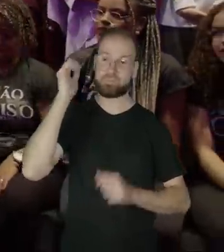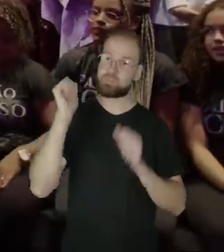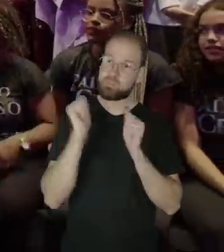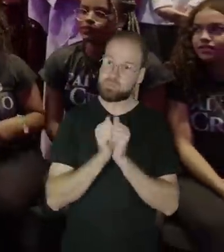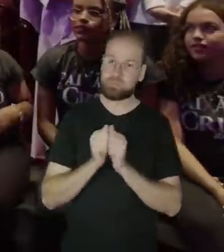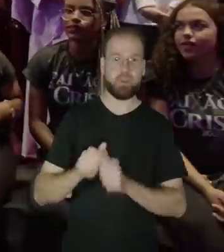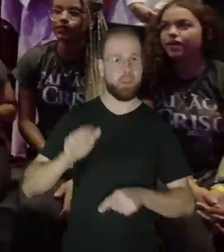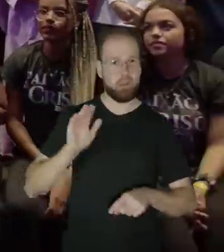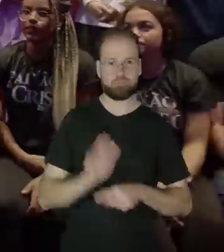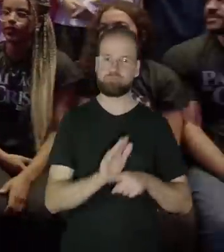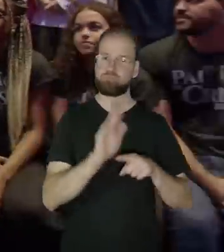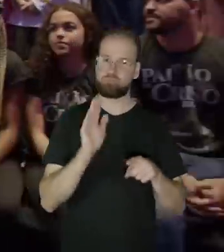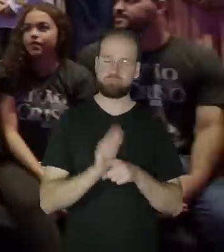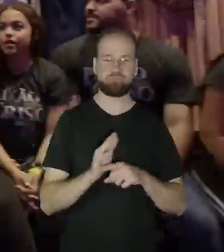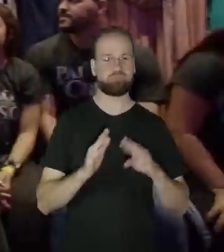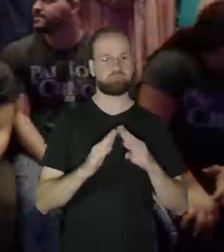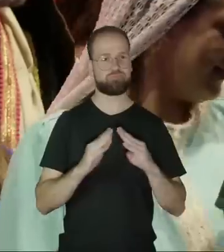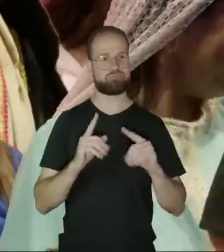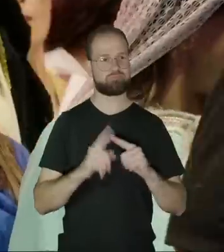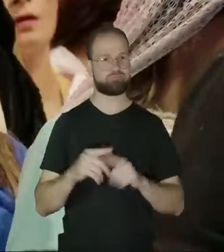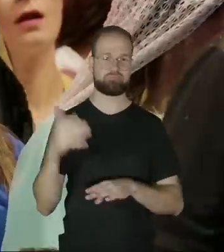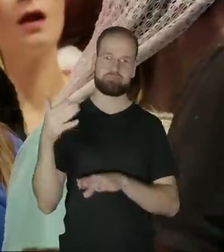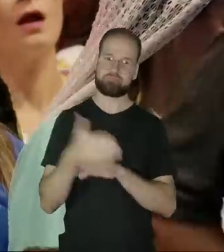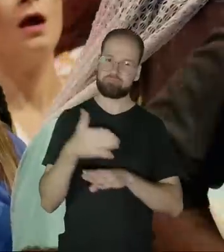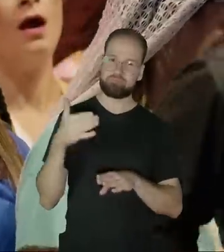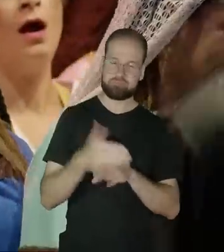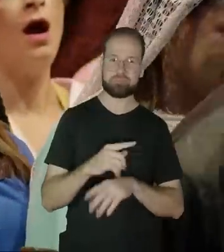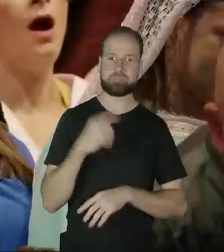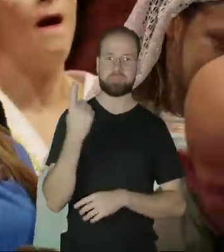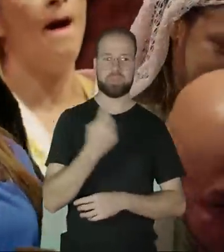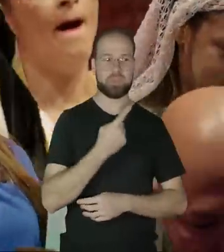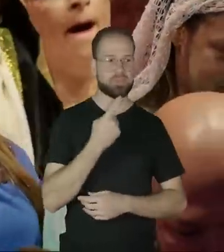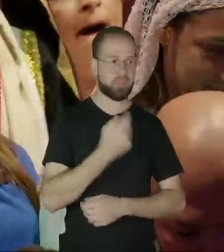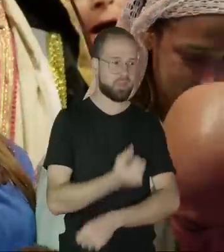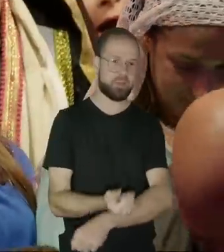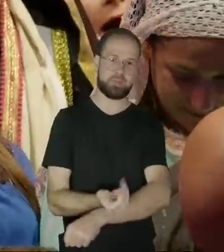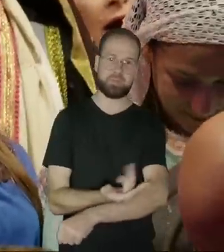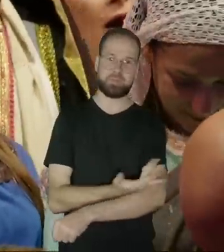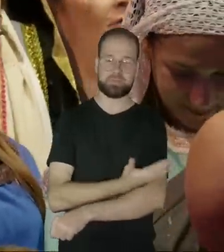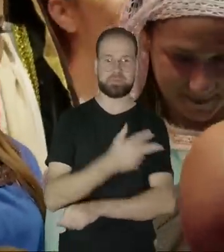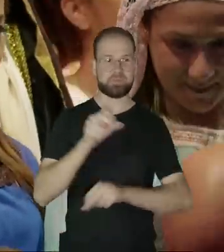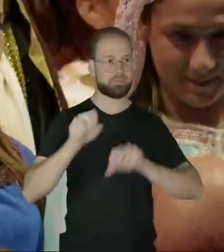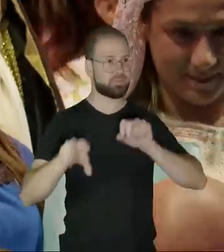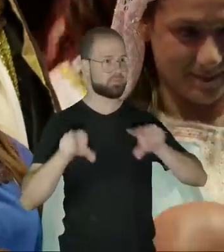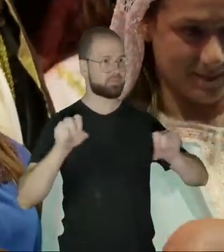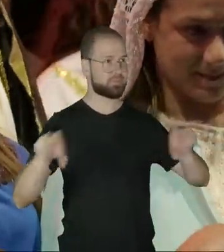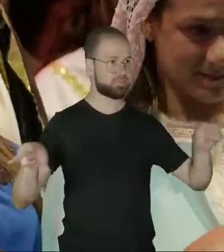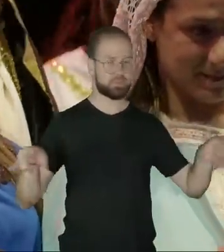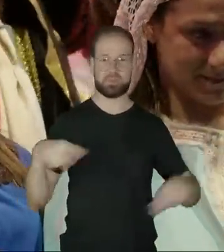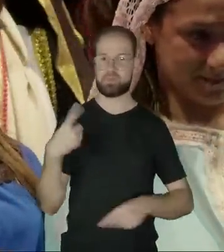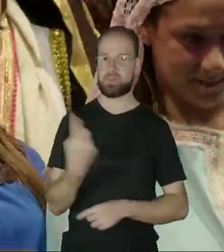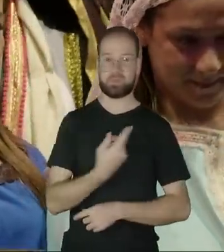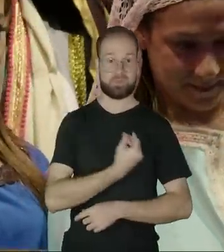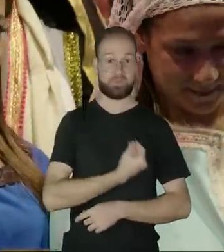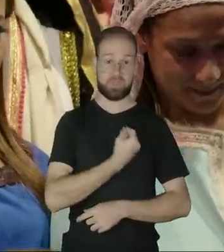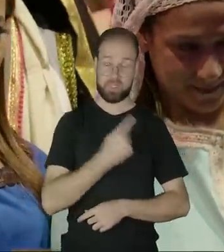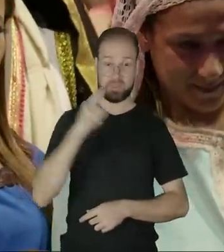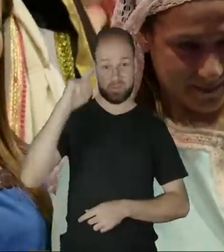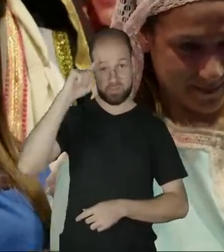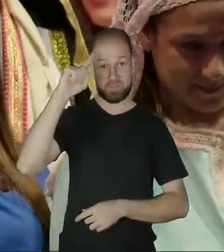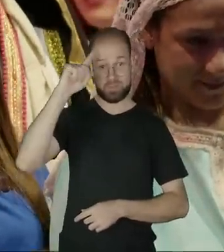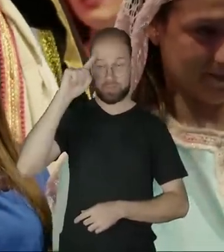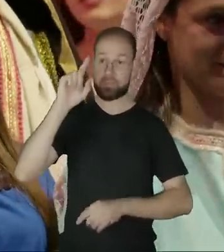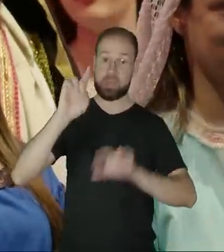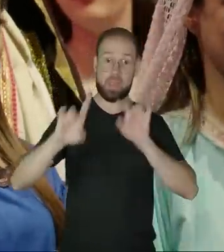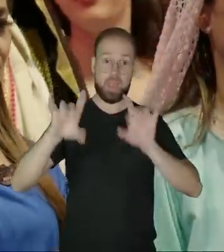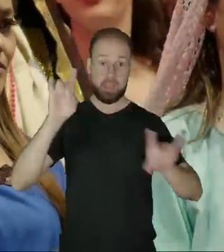ajudam. Como a gente se emociona vendo algumas cenas que retratam um pouco da nossa vida e do nosso cotidiano. A cada um